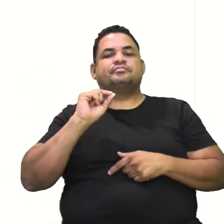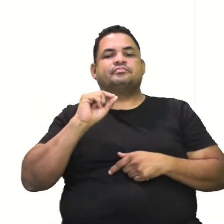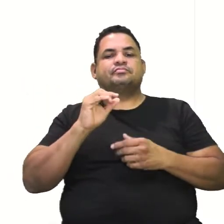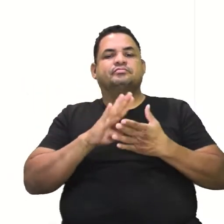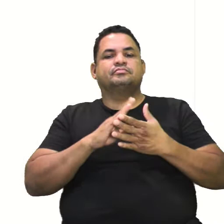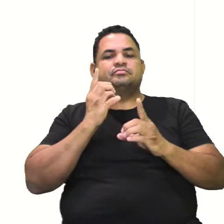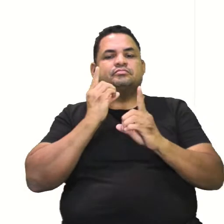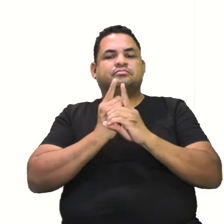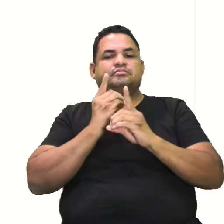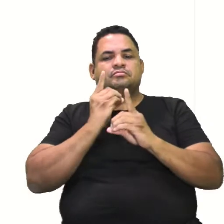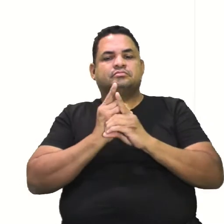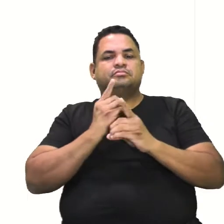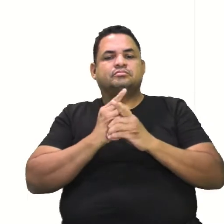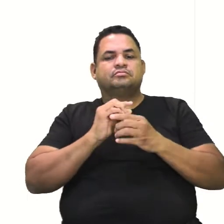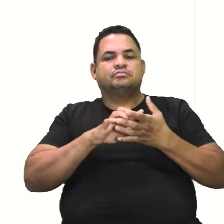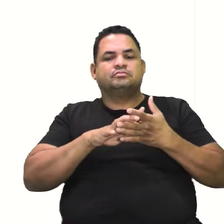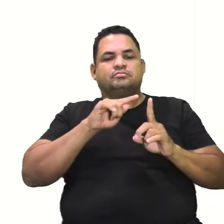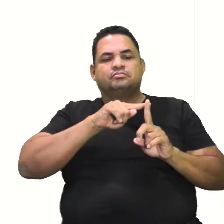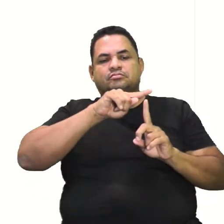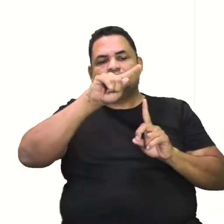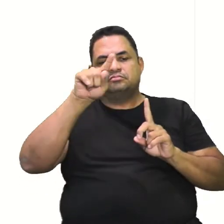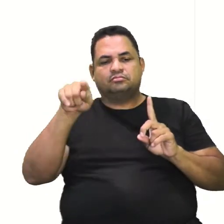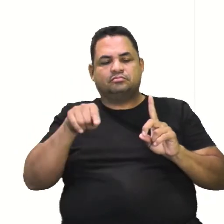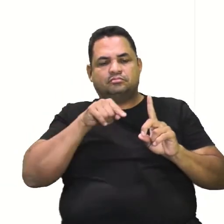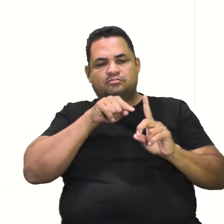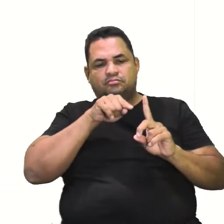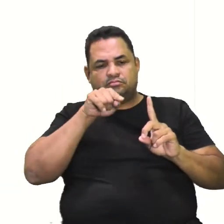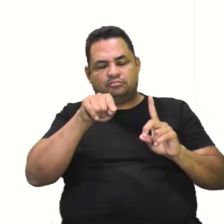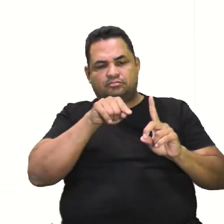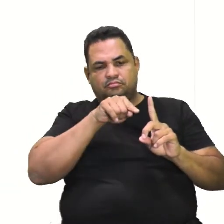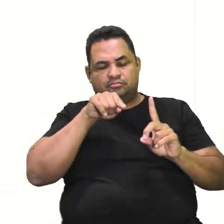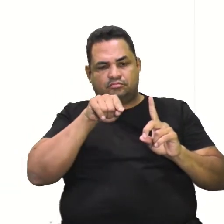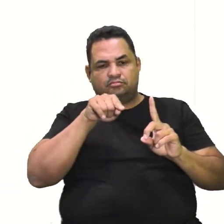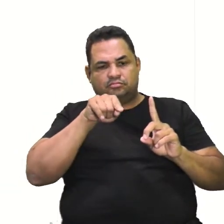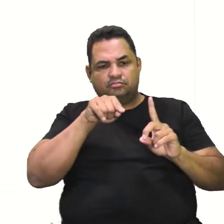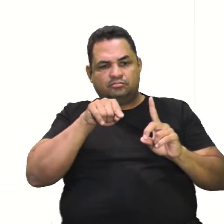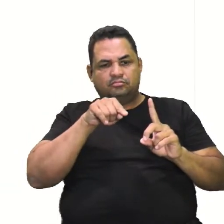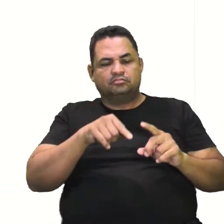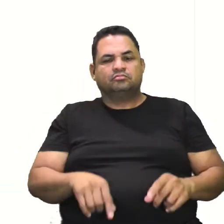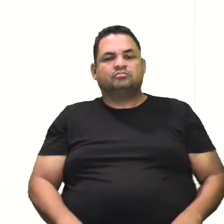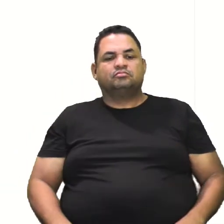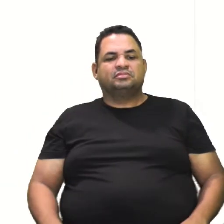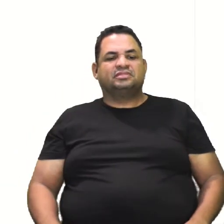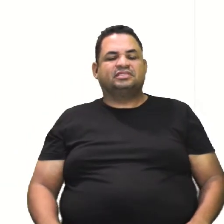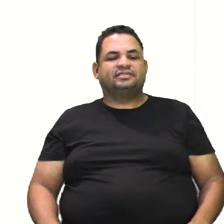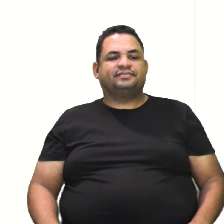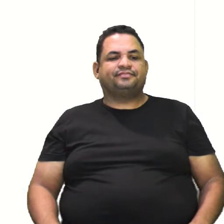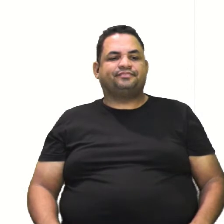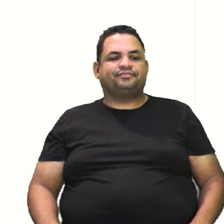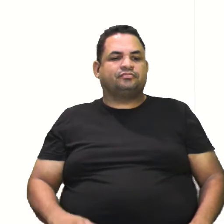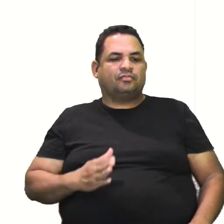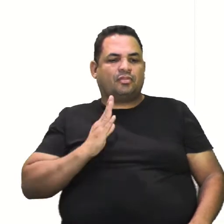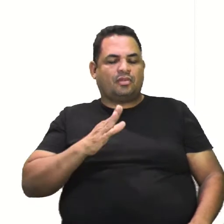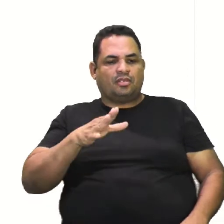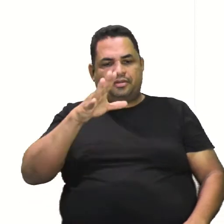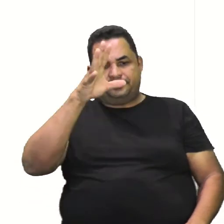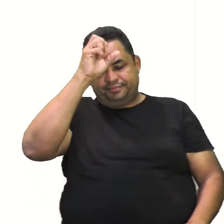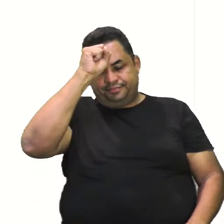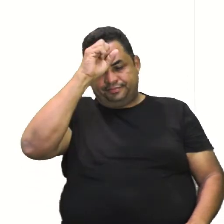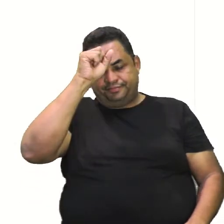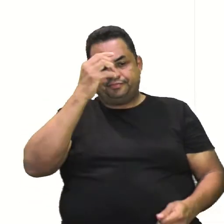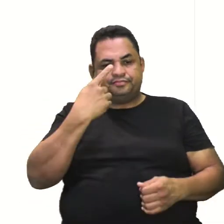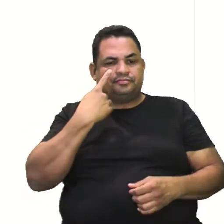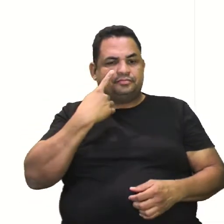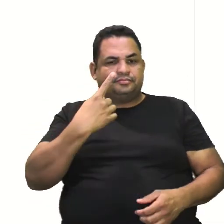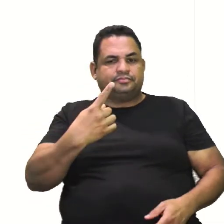quê? Vai ser encontrar o centro dessa circunferência. Eu vou encontrar o centro dela, já aprendemos a fazer